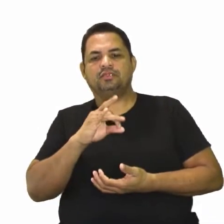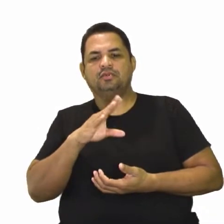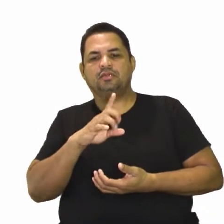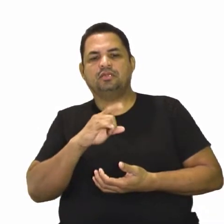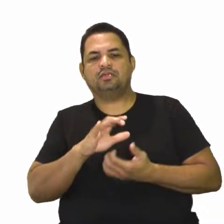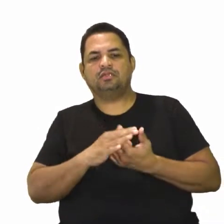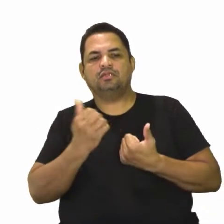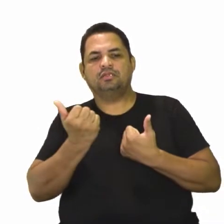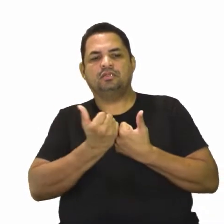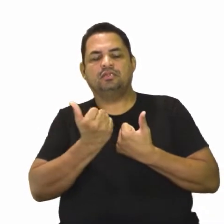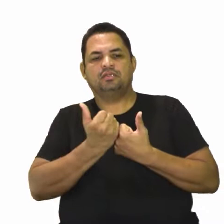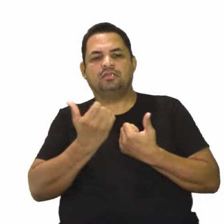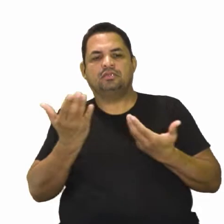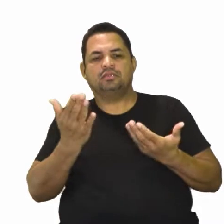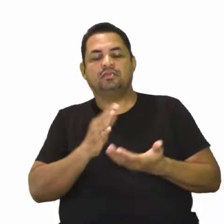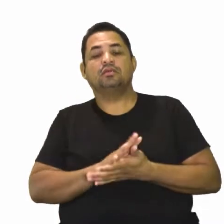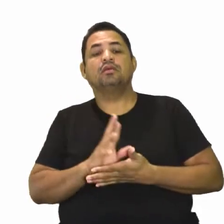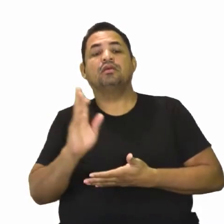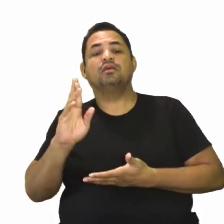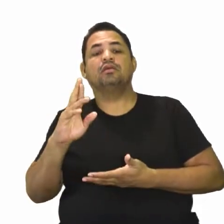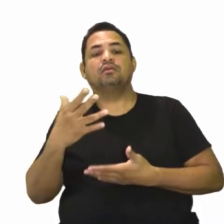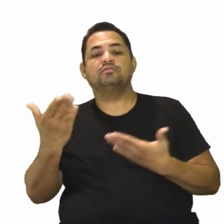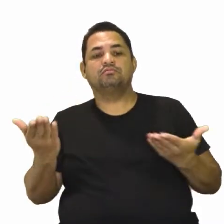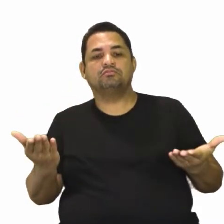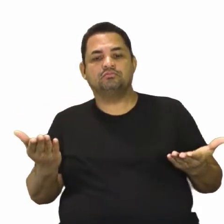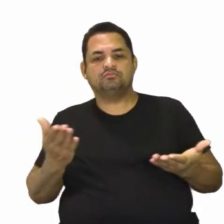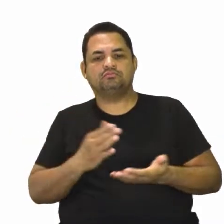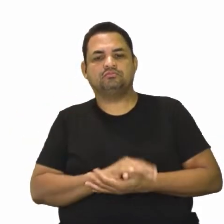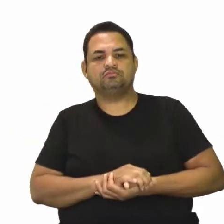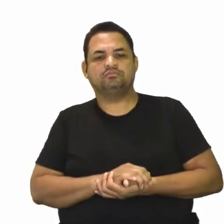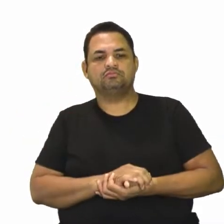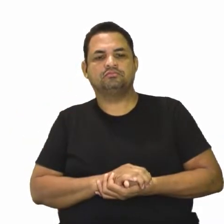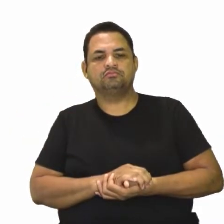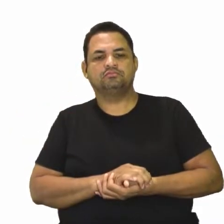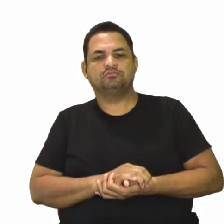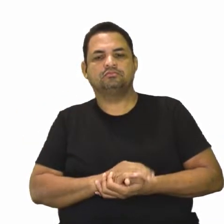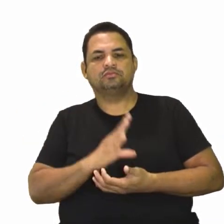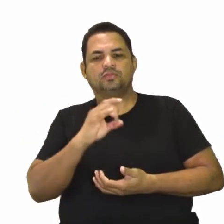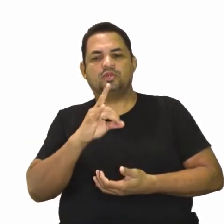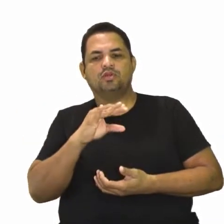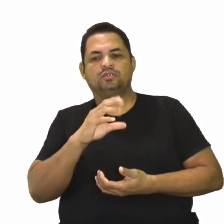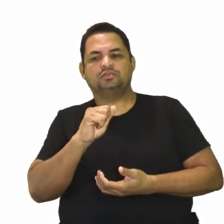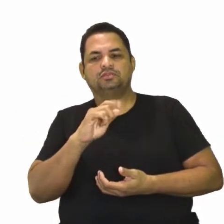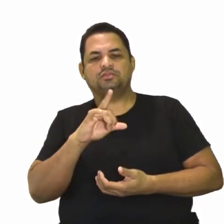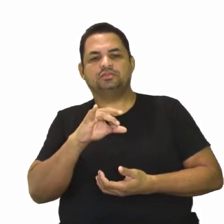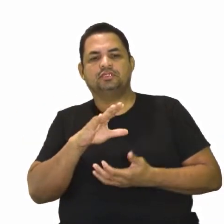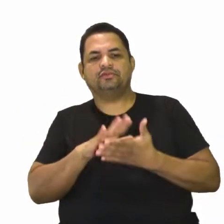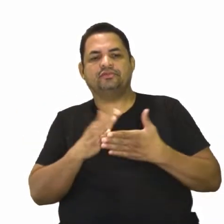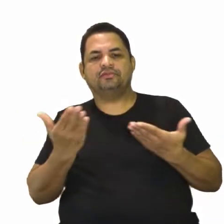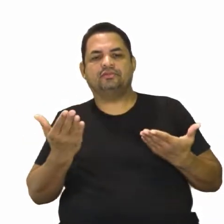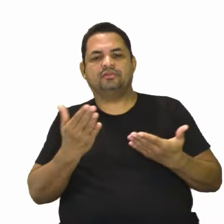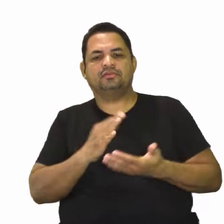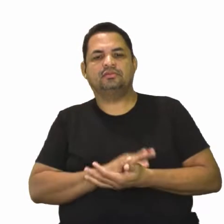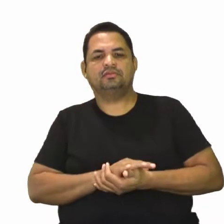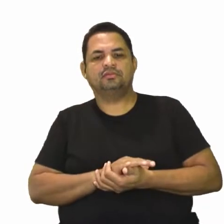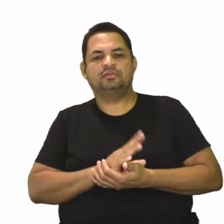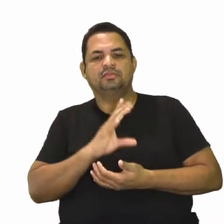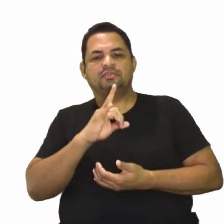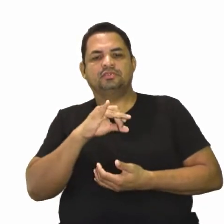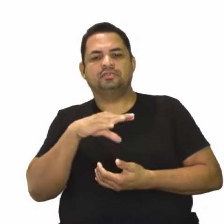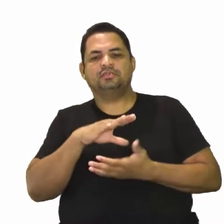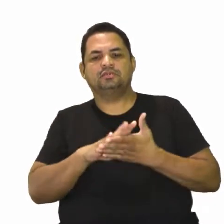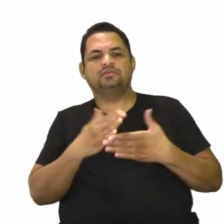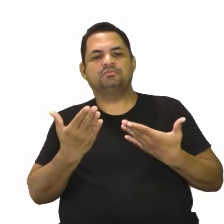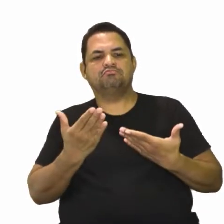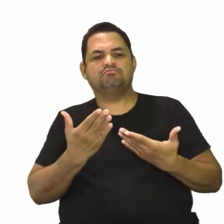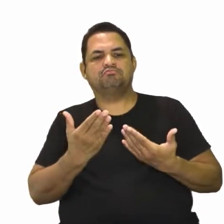Aleixo era o vice de quem? Era o vice do Costa e Silva, o Pedro Aleixo. E o Pedro Aleixo era um civil. Será